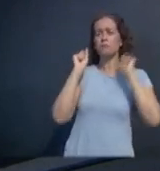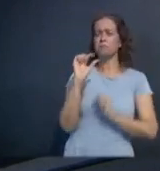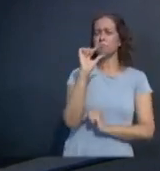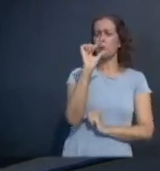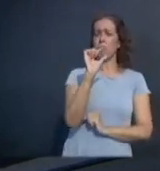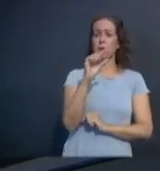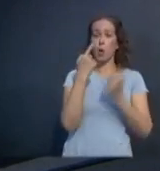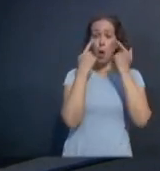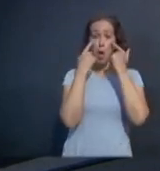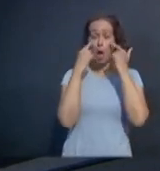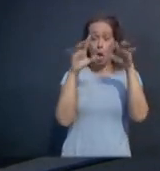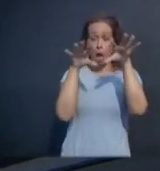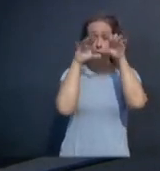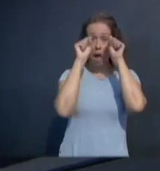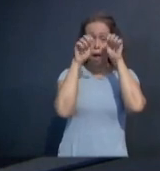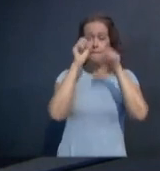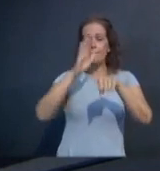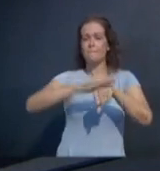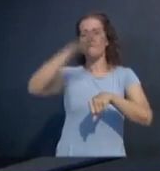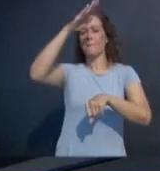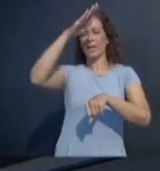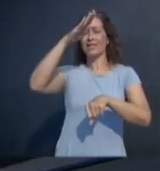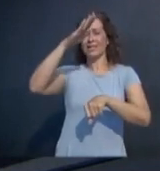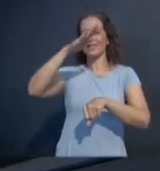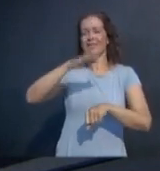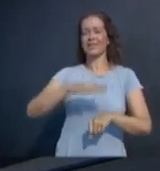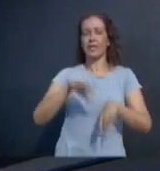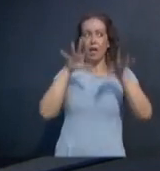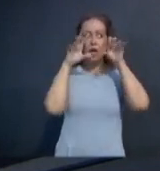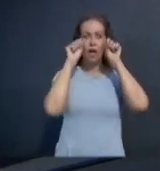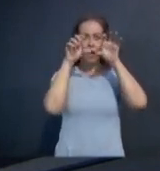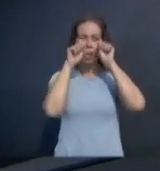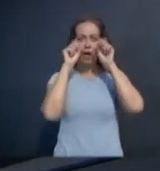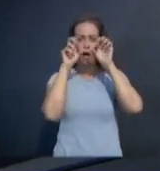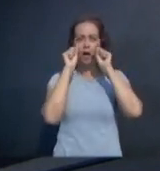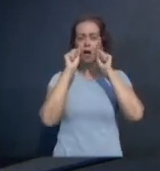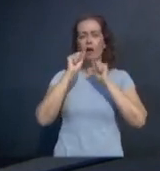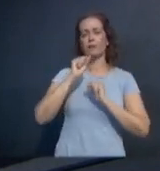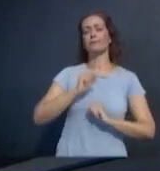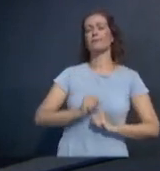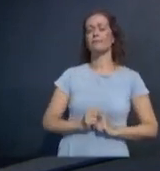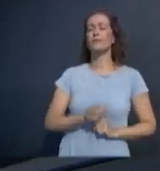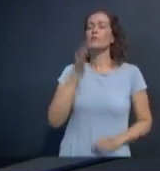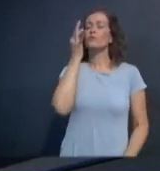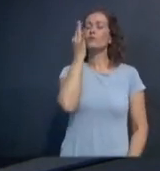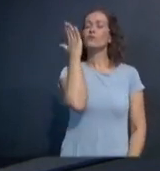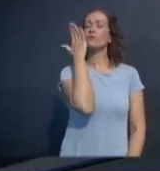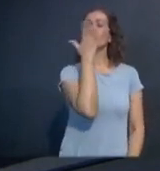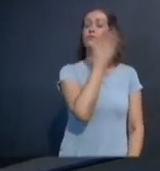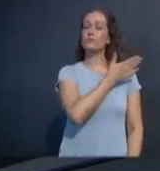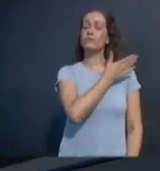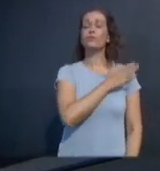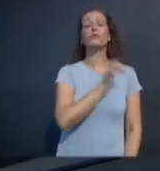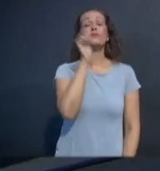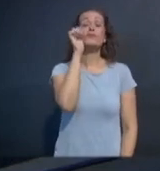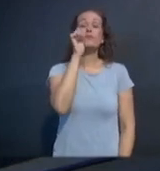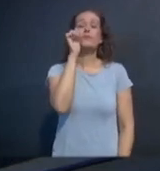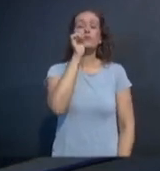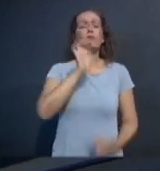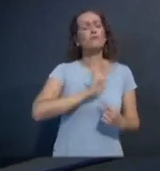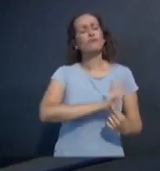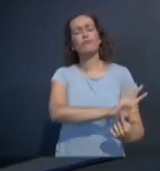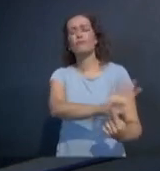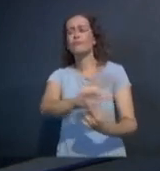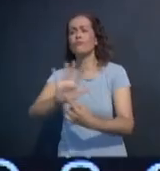não simplesmente só com os ouvidos. O testemunho. Essa mulher impactou toda a